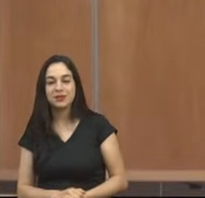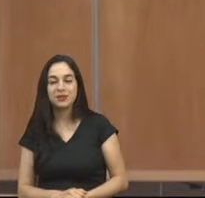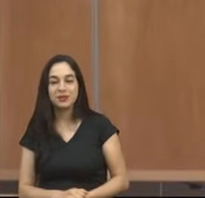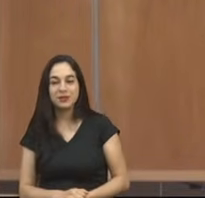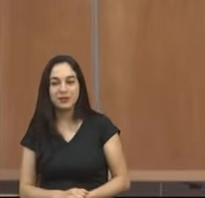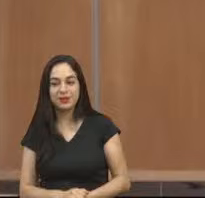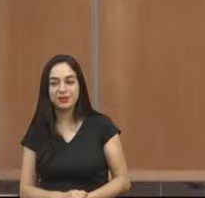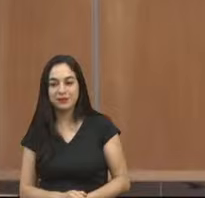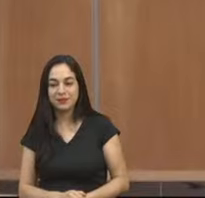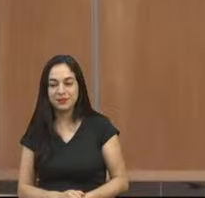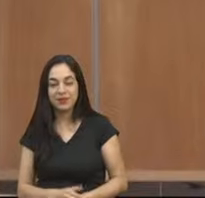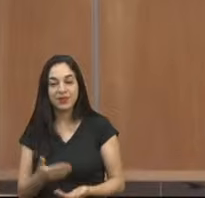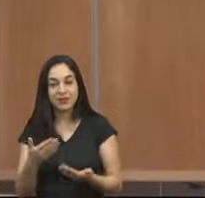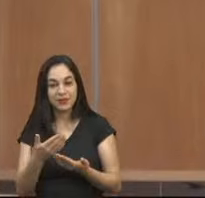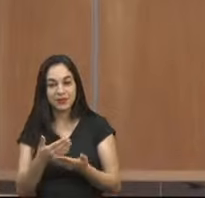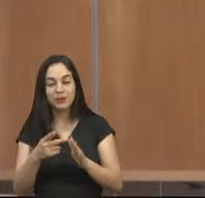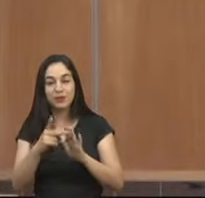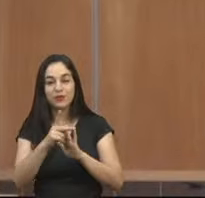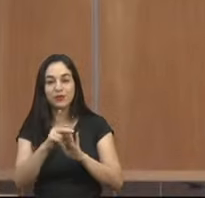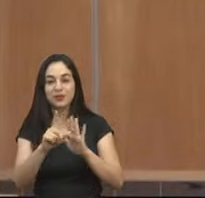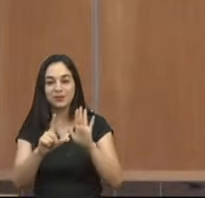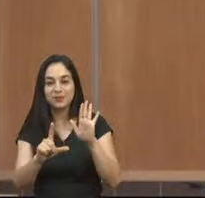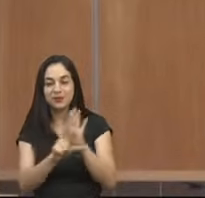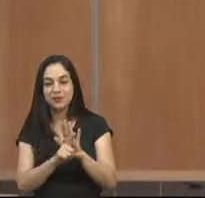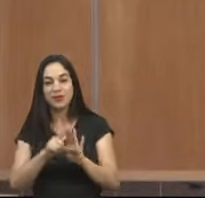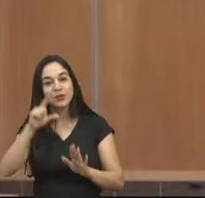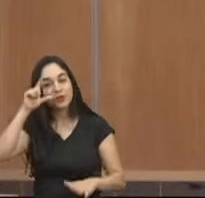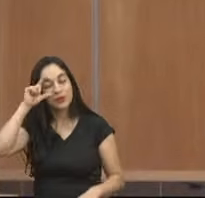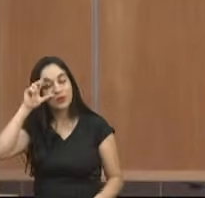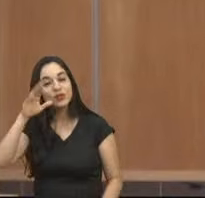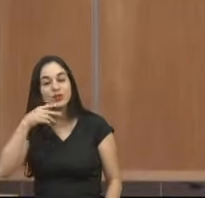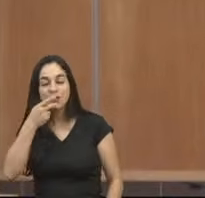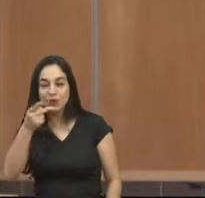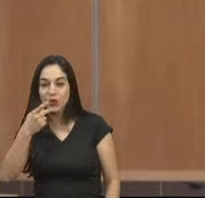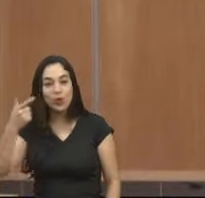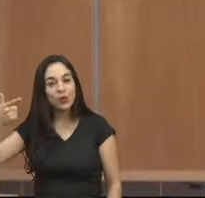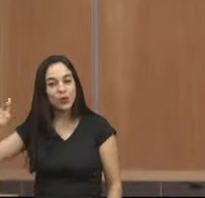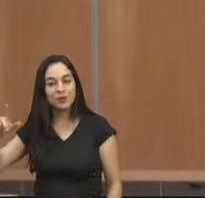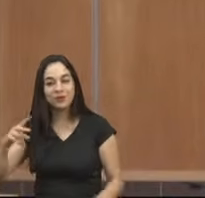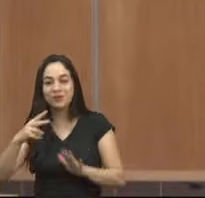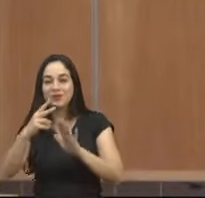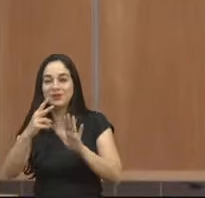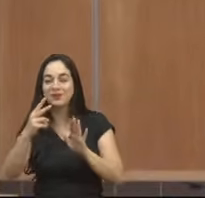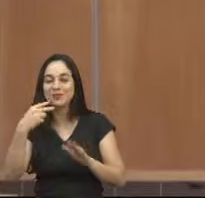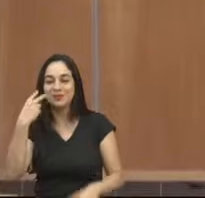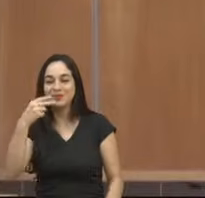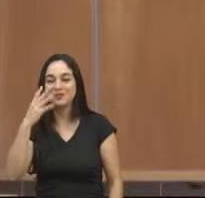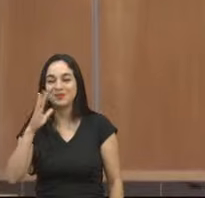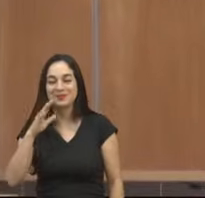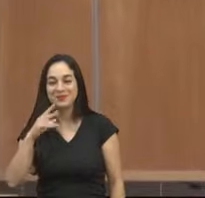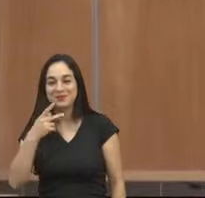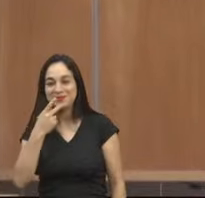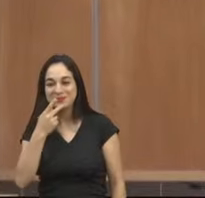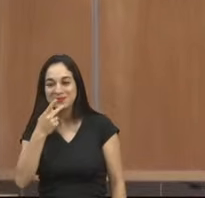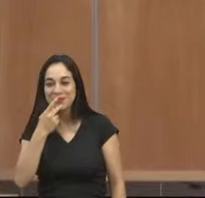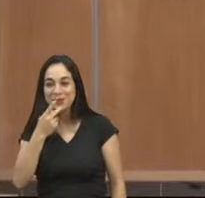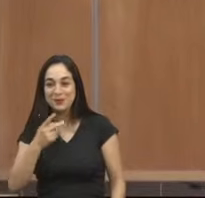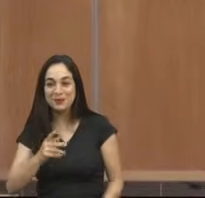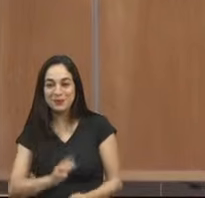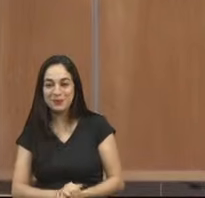que a gente o Jean já falou aqui, outros vereadores já falou. Então, o interessante desse